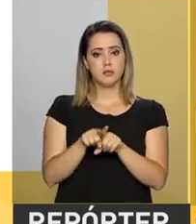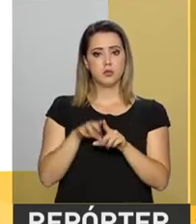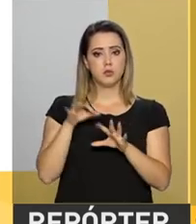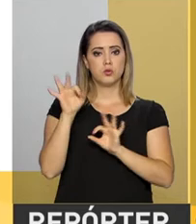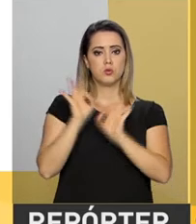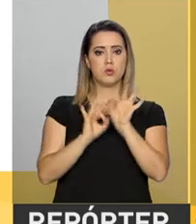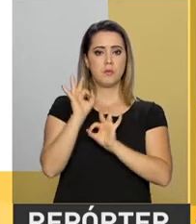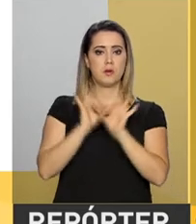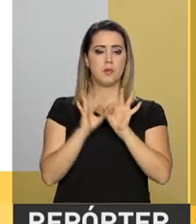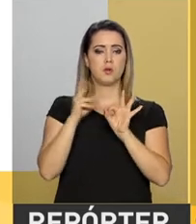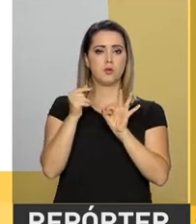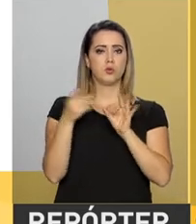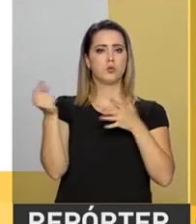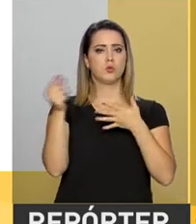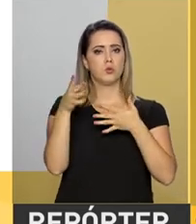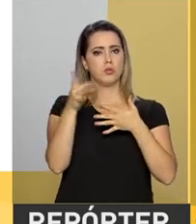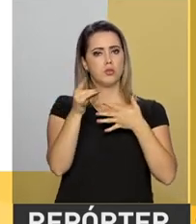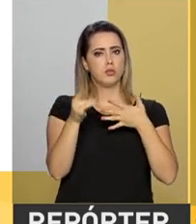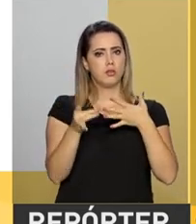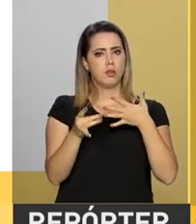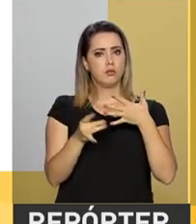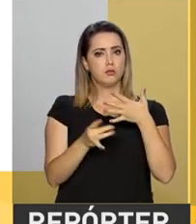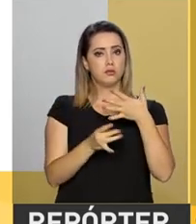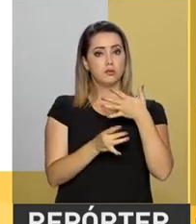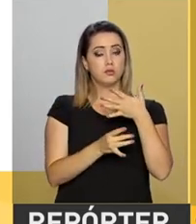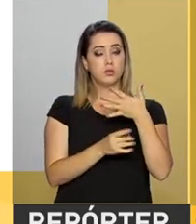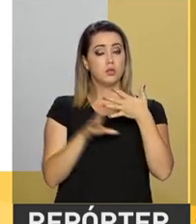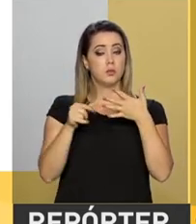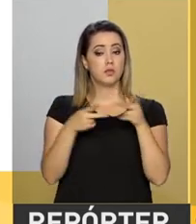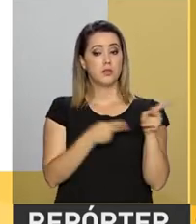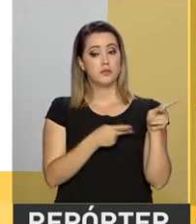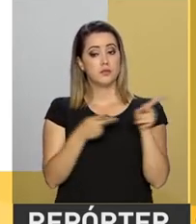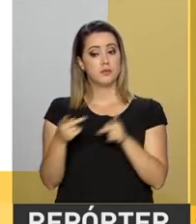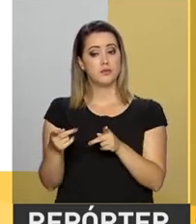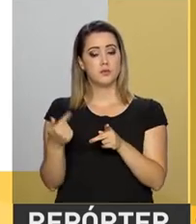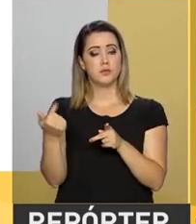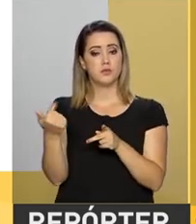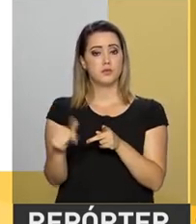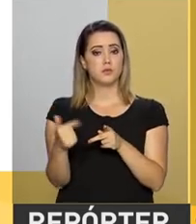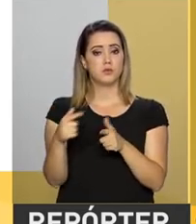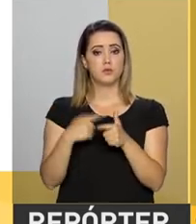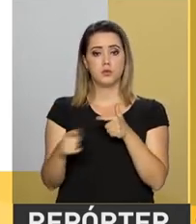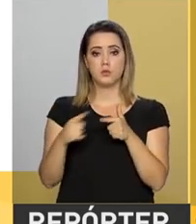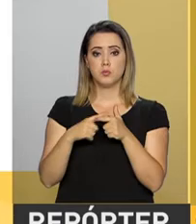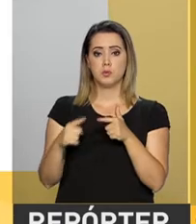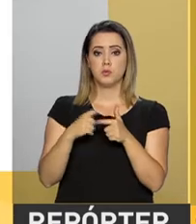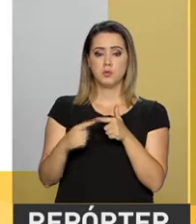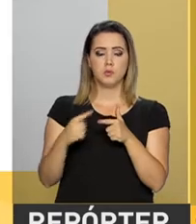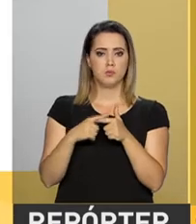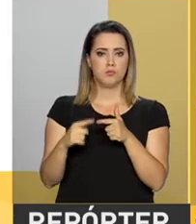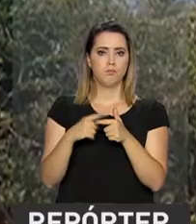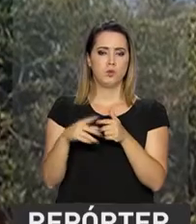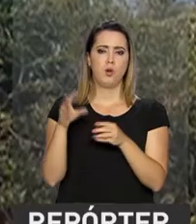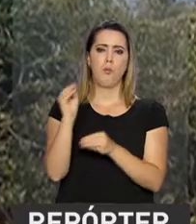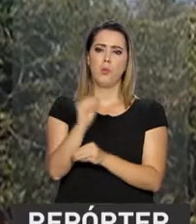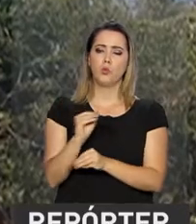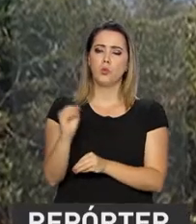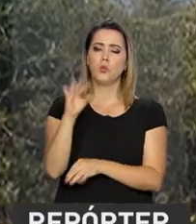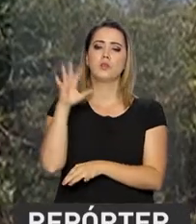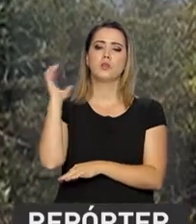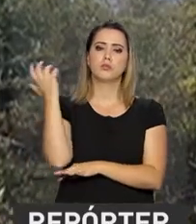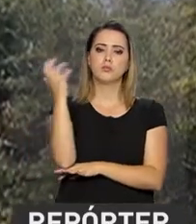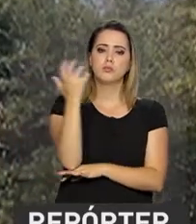as cautelas, todos os cuidados para que essa visitação ela não possa de maneira nenhuma afetar essa